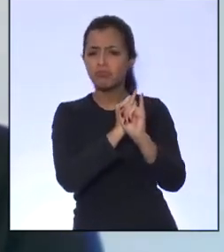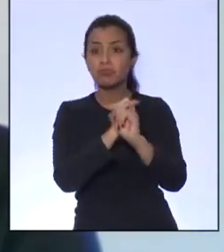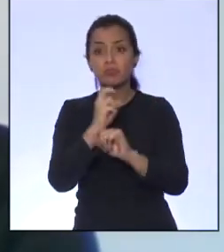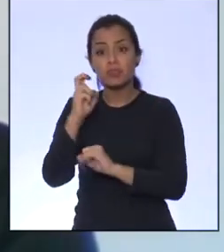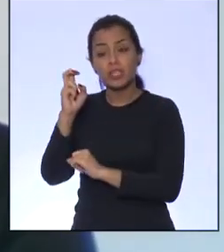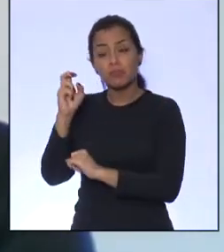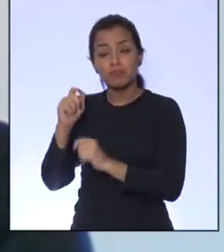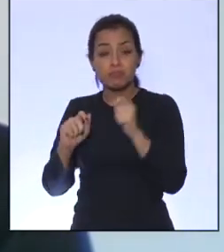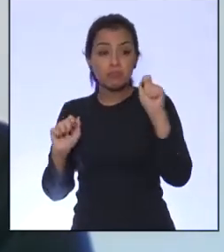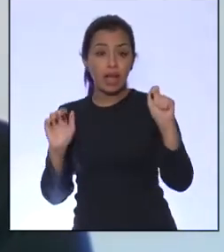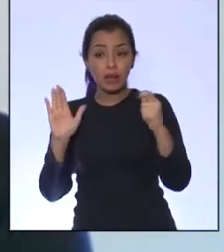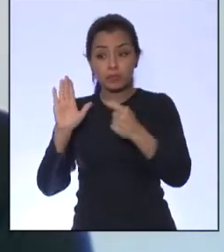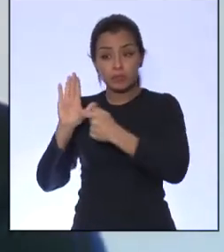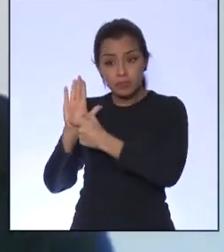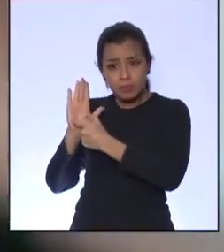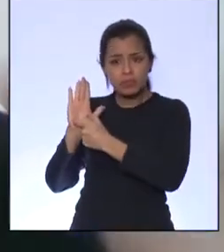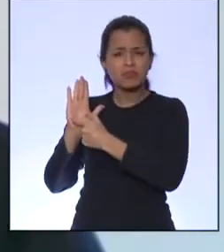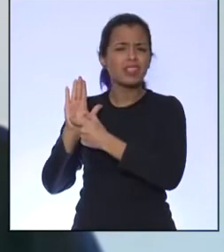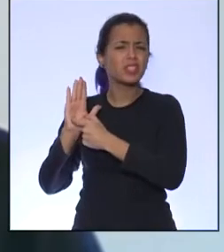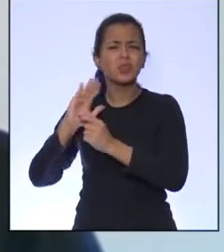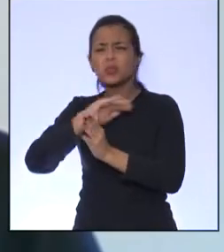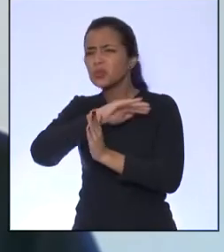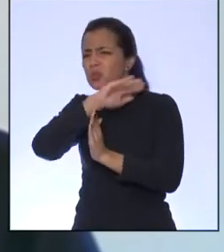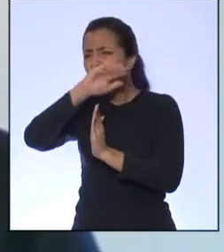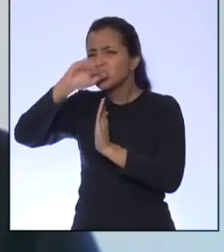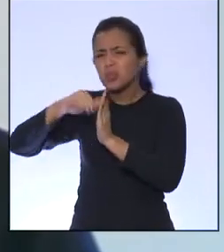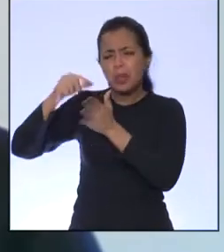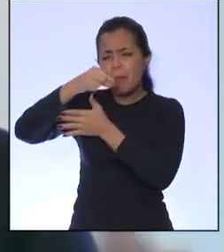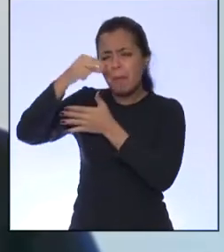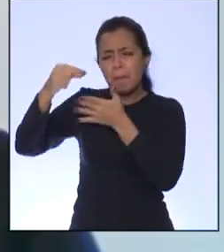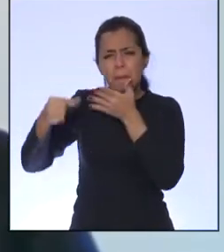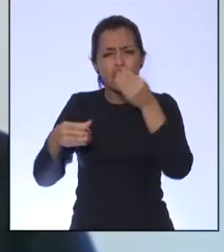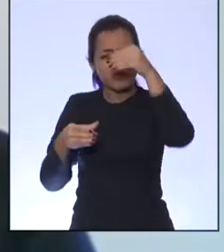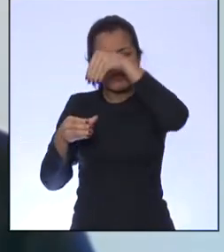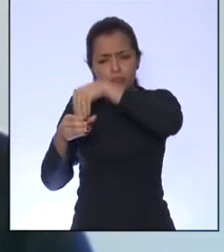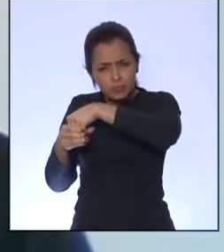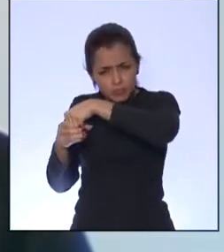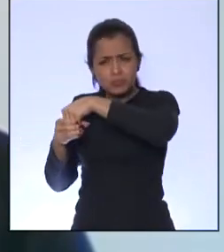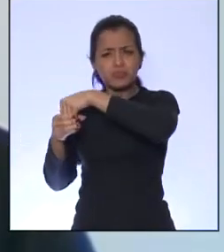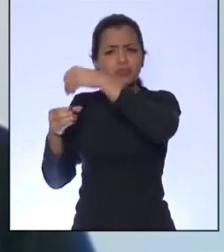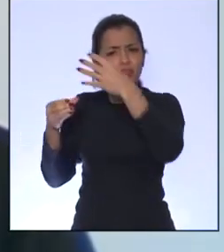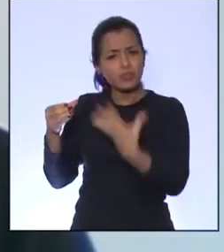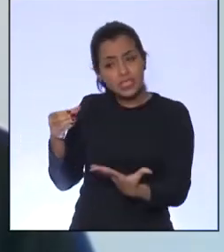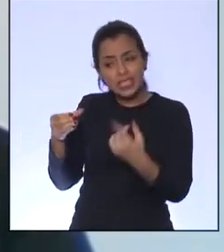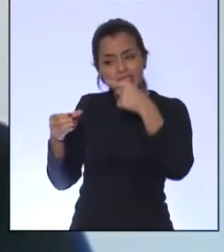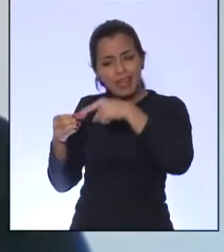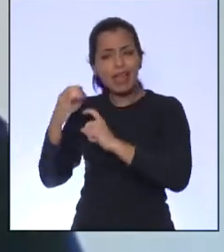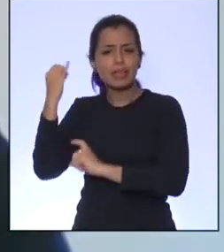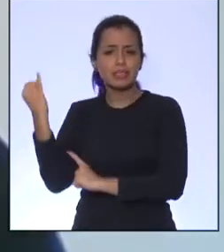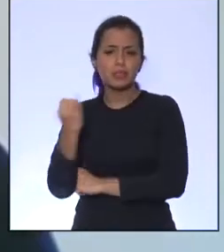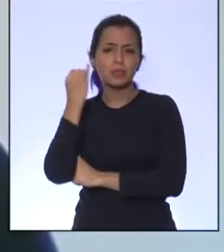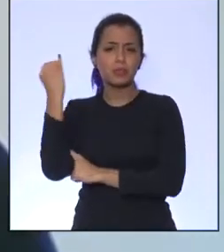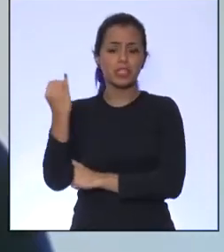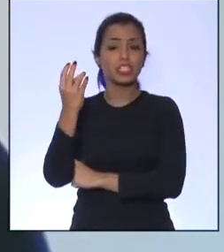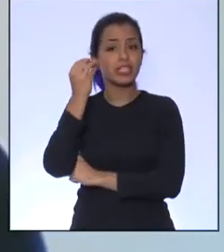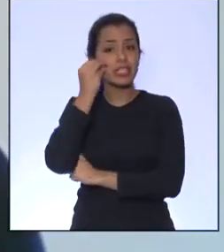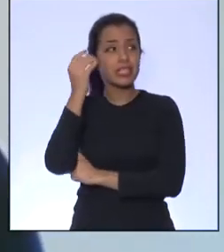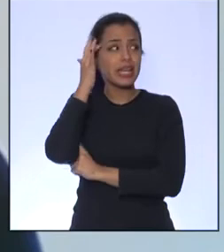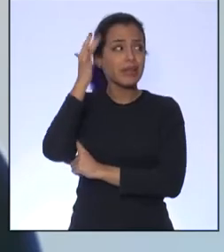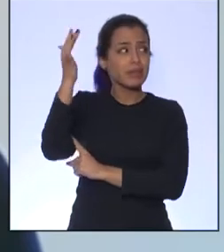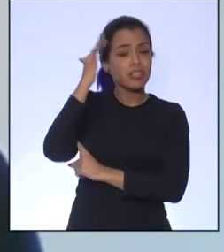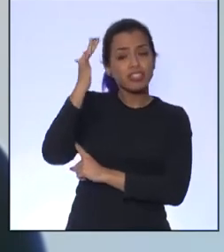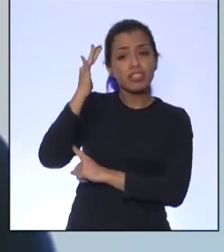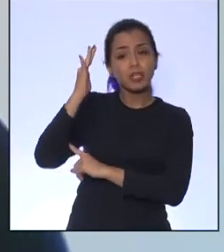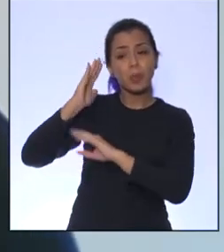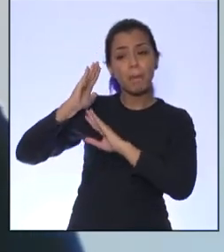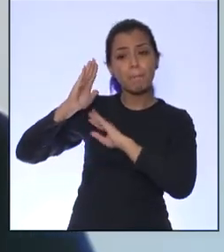inteligência artificial, big data, tudo isso são meios que serão muito importantes para nos ajudar no processo de